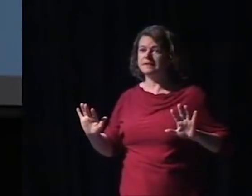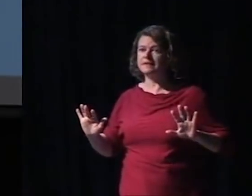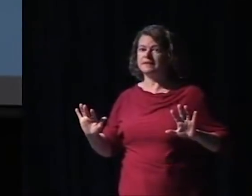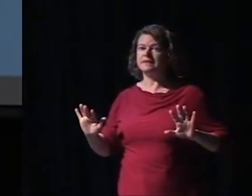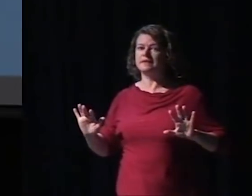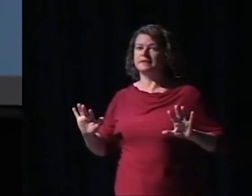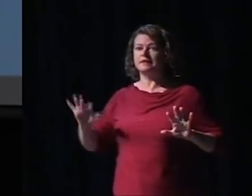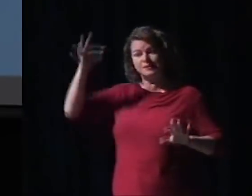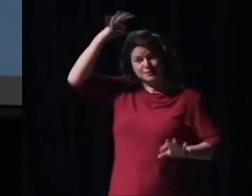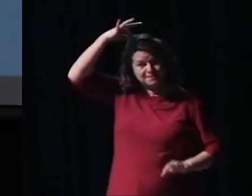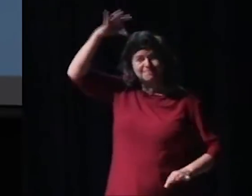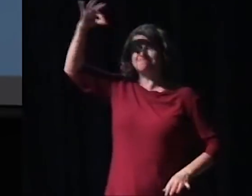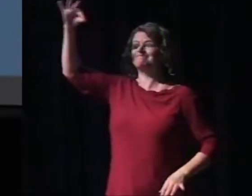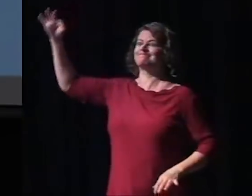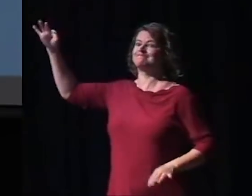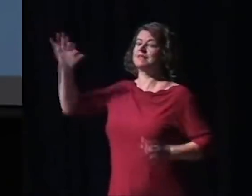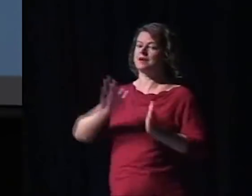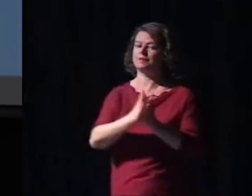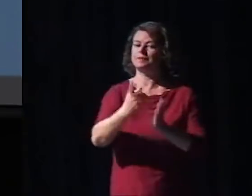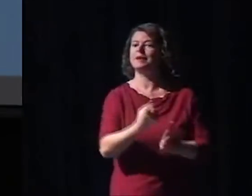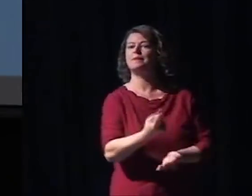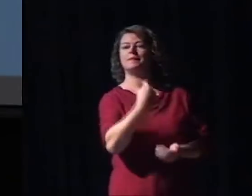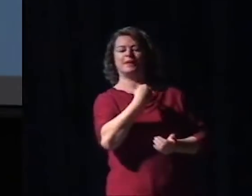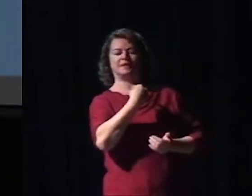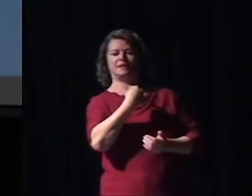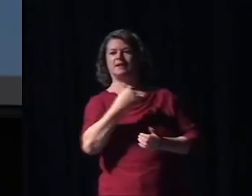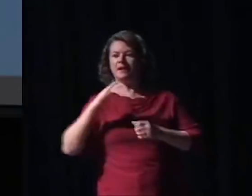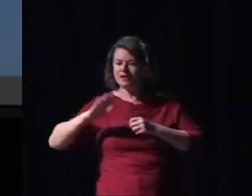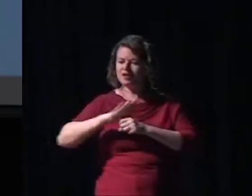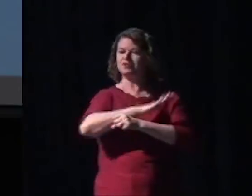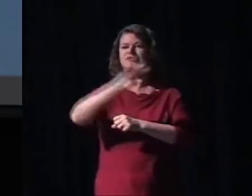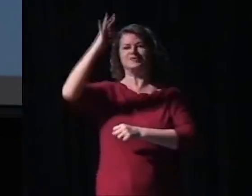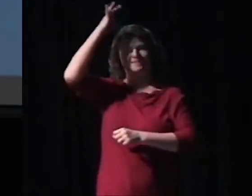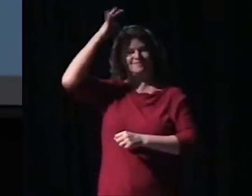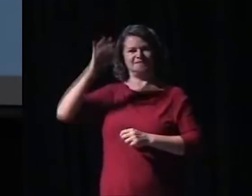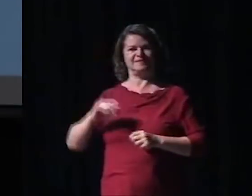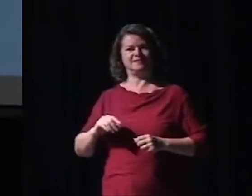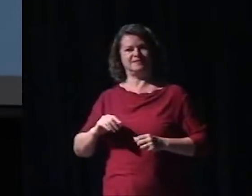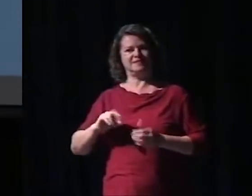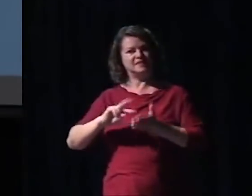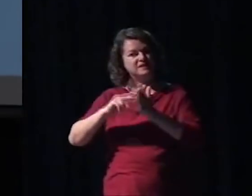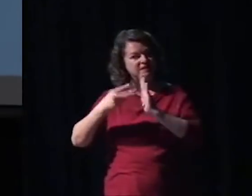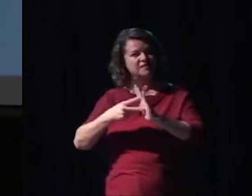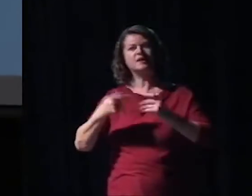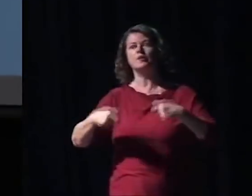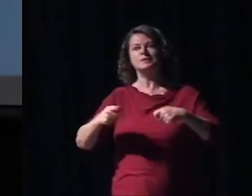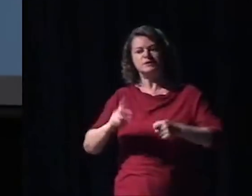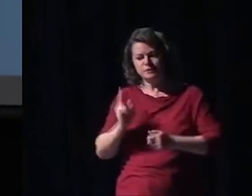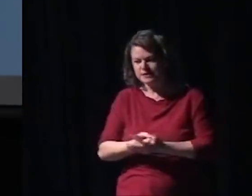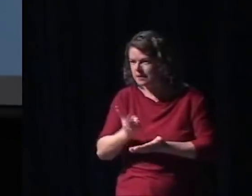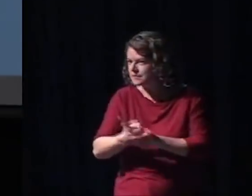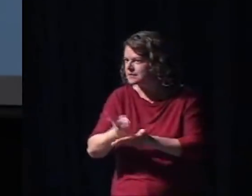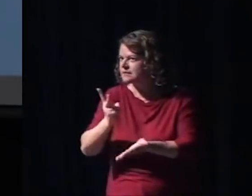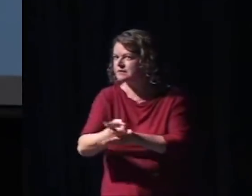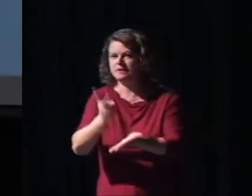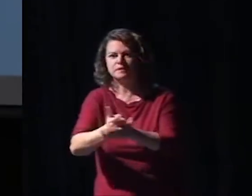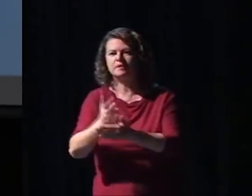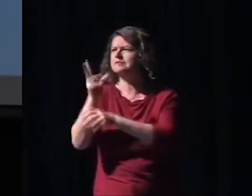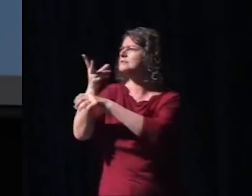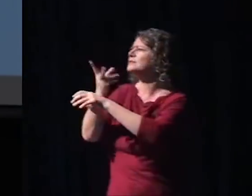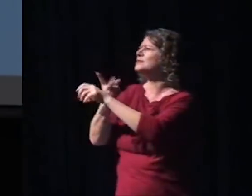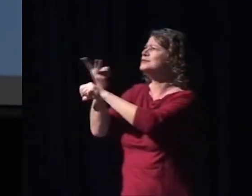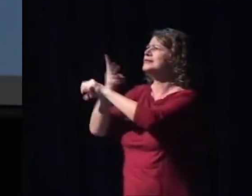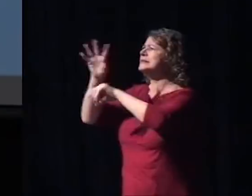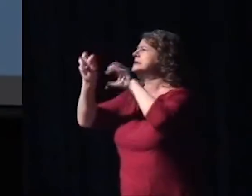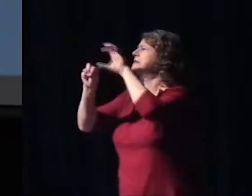Se a Bíblia diz enchei-vos do Espírito, isso significa que deve ser algo sistemático na minha vida, na sua vida, a busca de